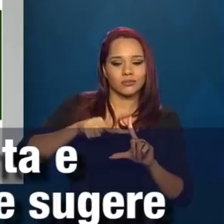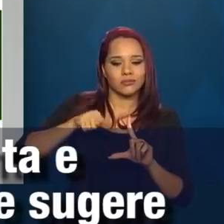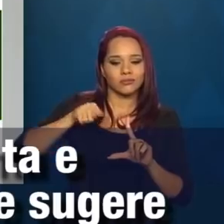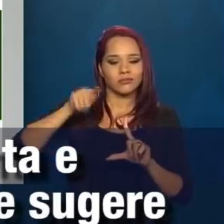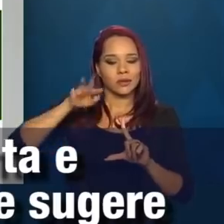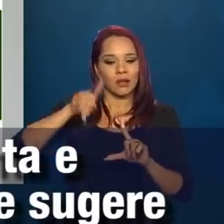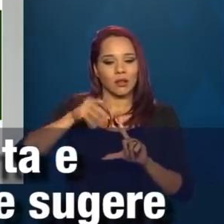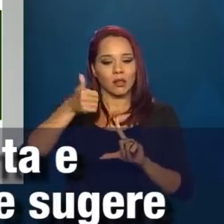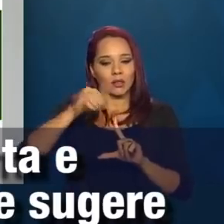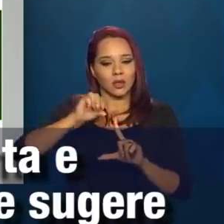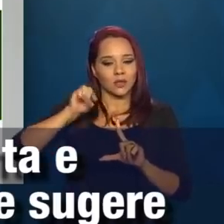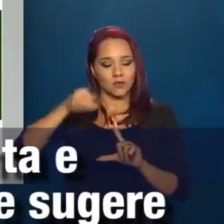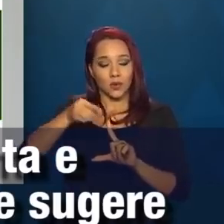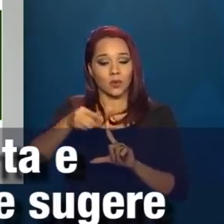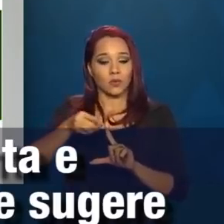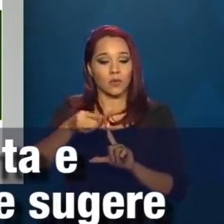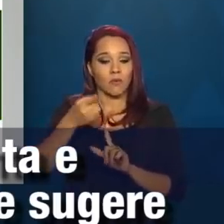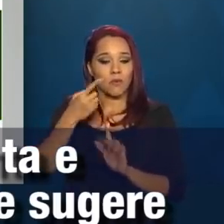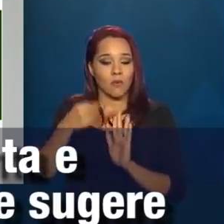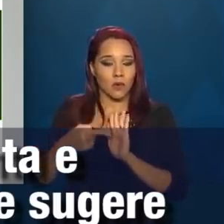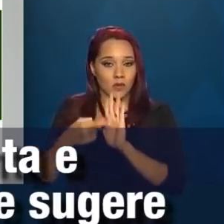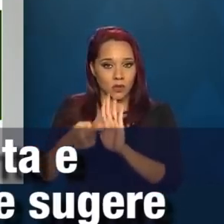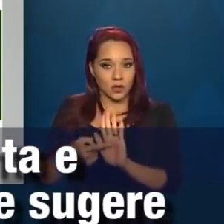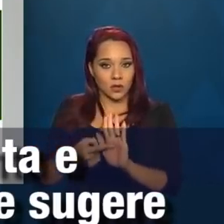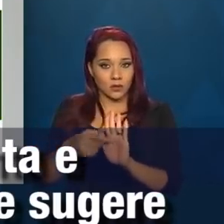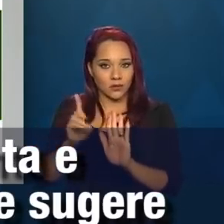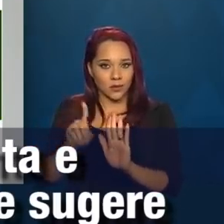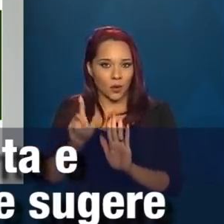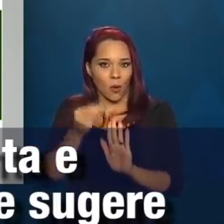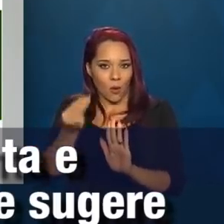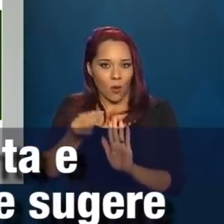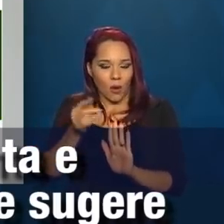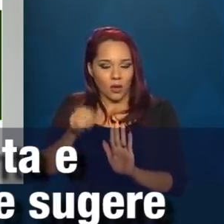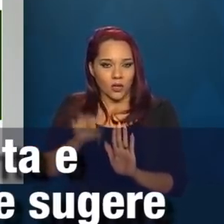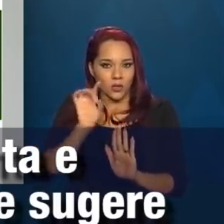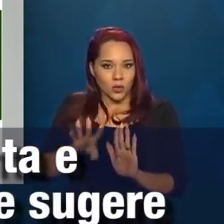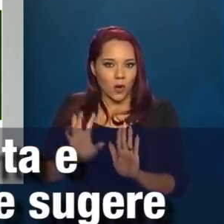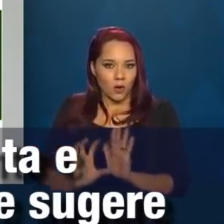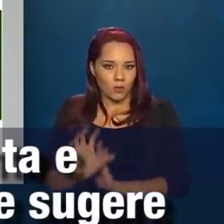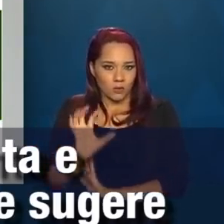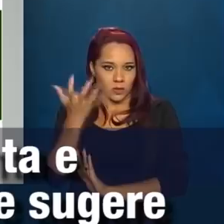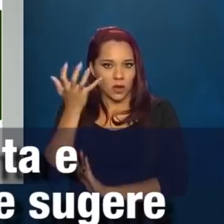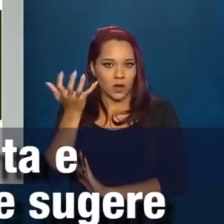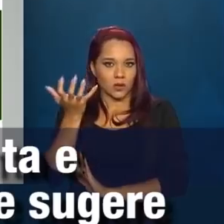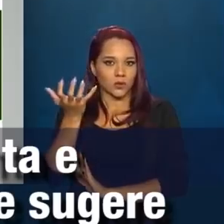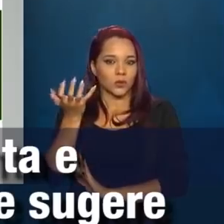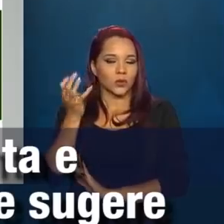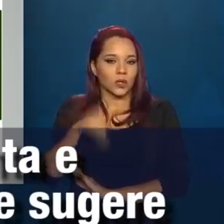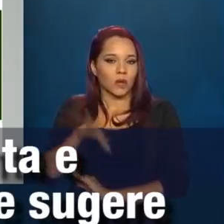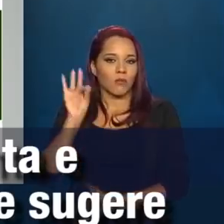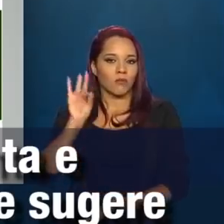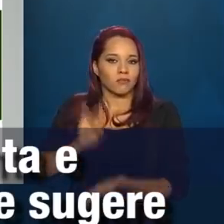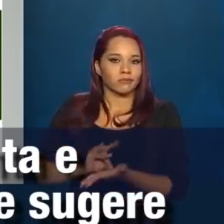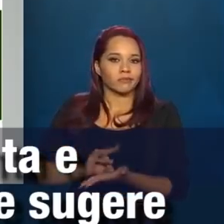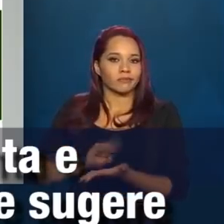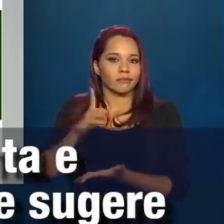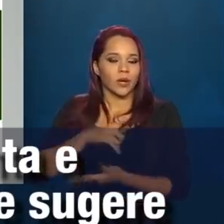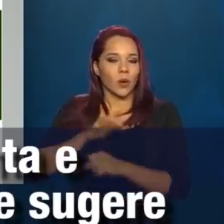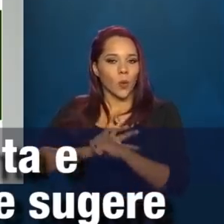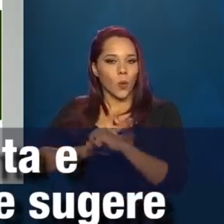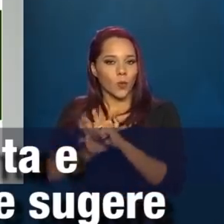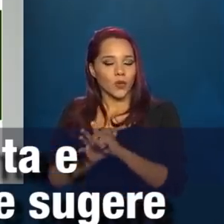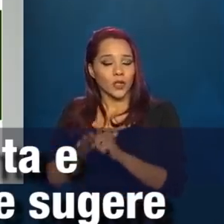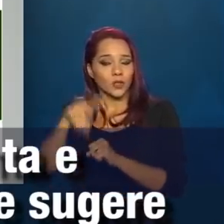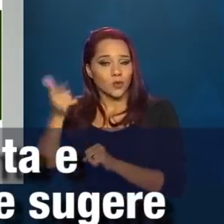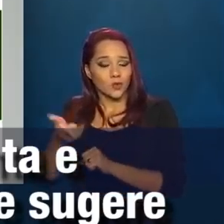de 10 mil, mostrando aqui um filtro, apenas os casos confirmados para Covid